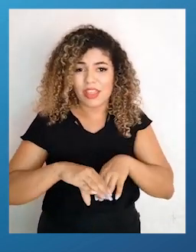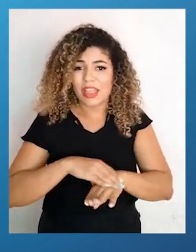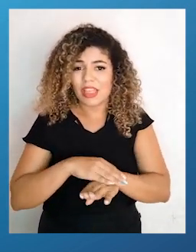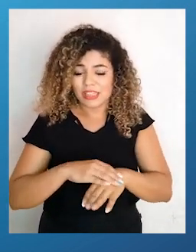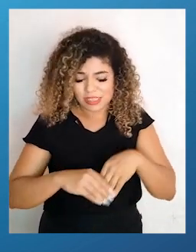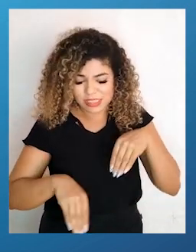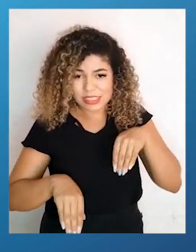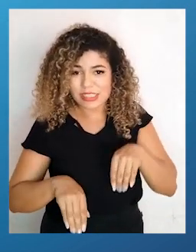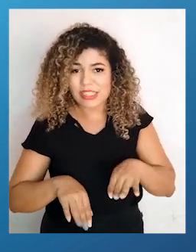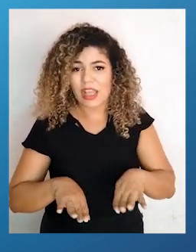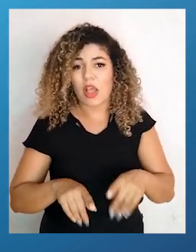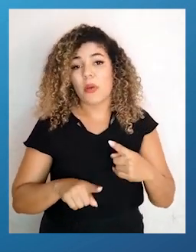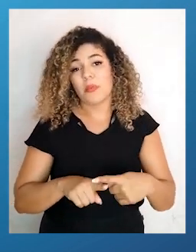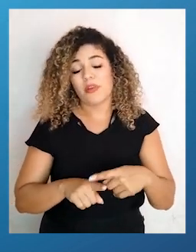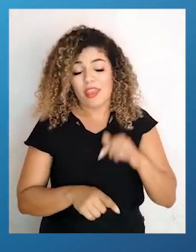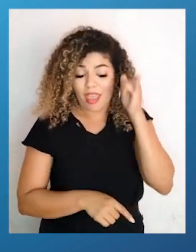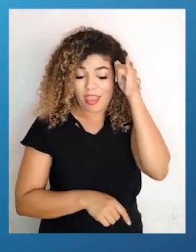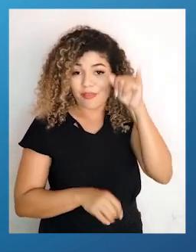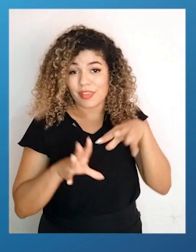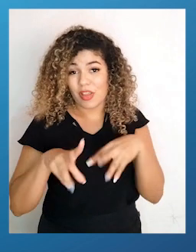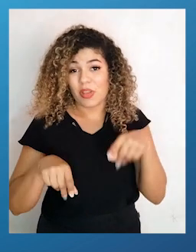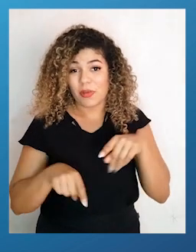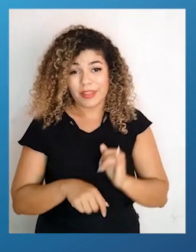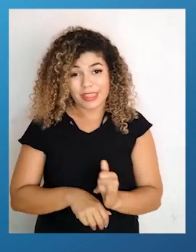solo, porque o chão está eletrizado.